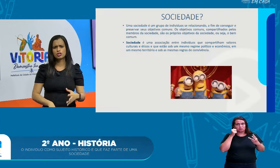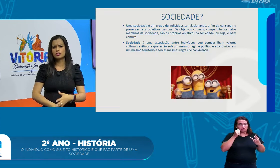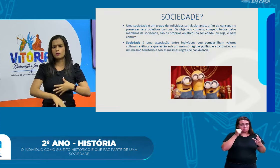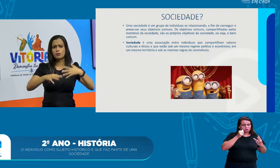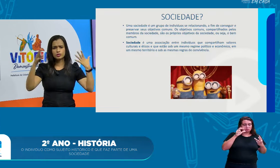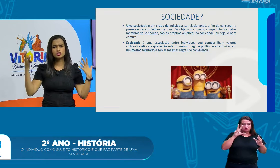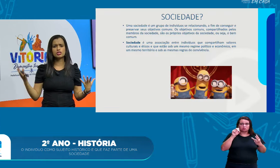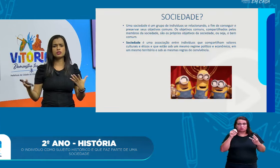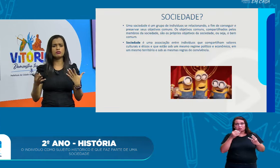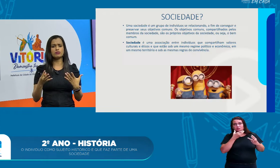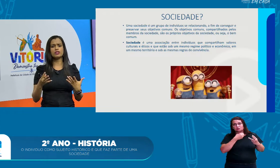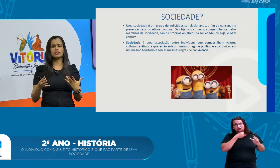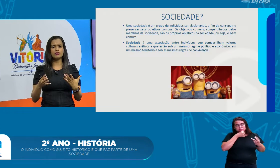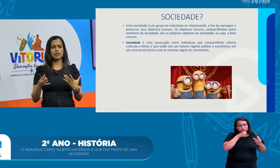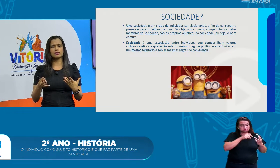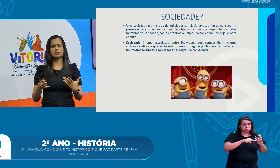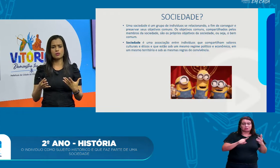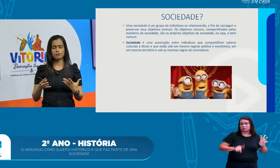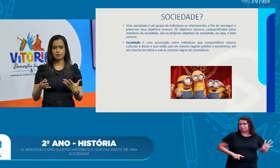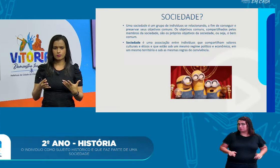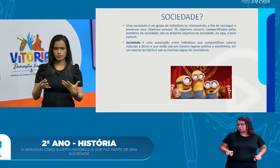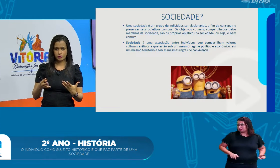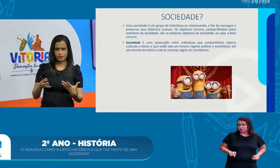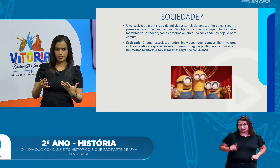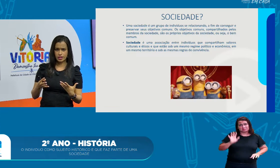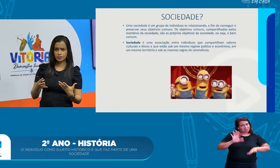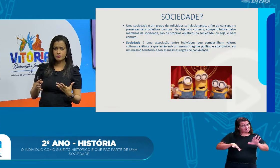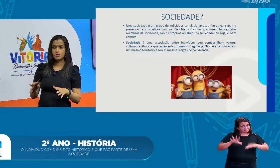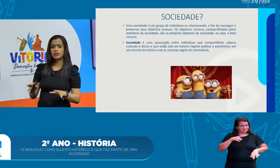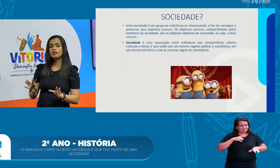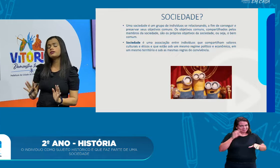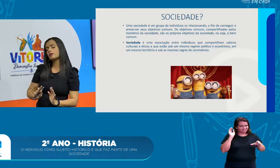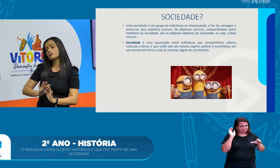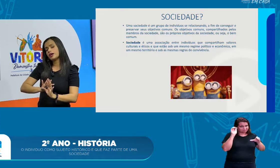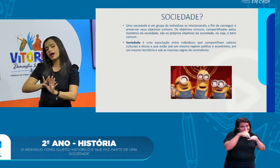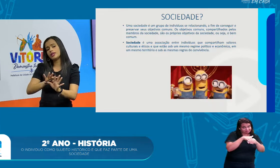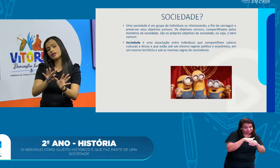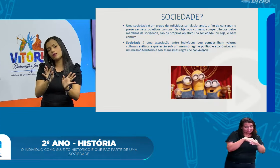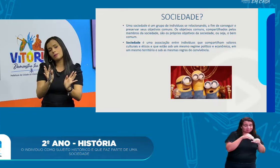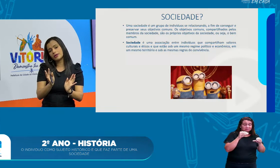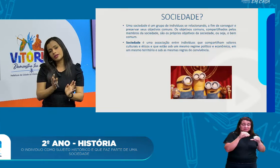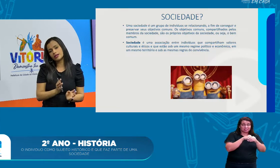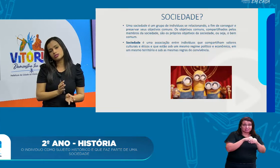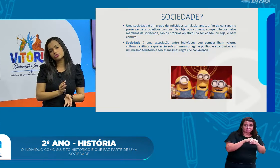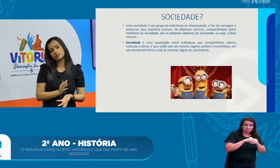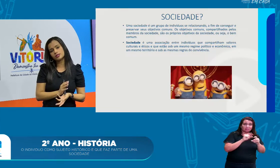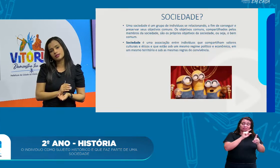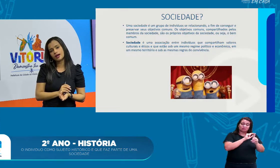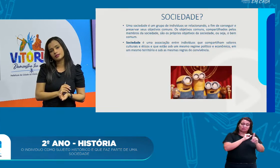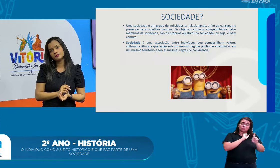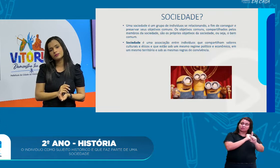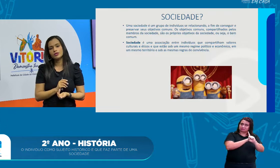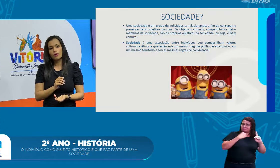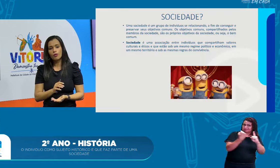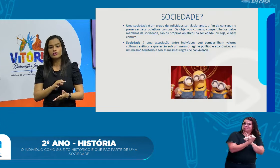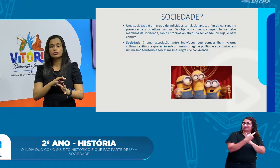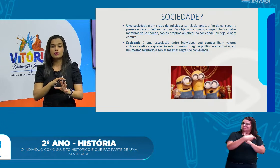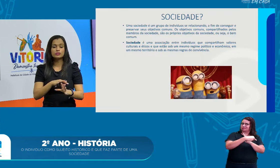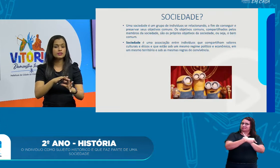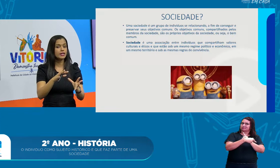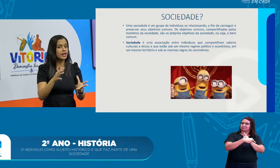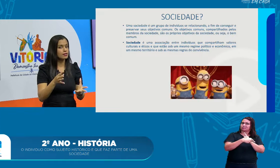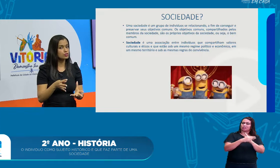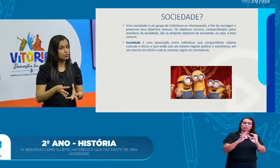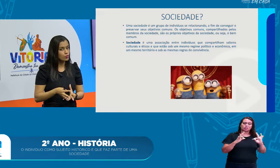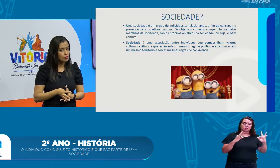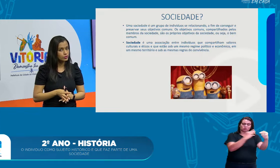Tem gente que tem um monte de gente que vive dentro de uma casa só. Não é verdade? Então, ali é uma pequena sociedade onde todos